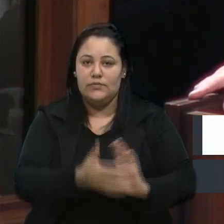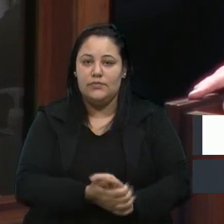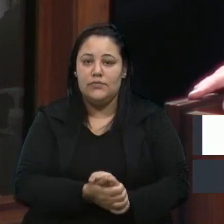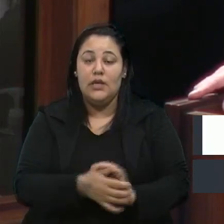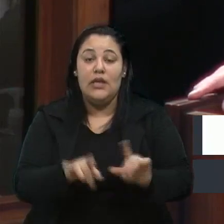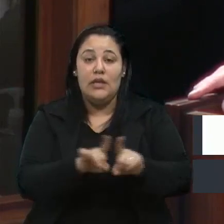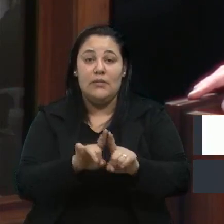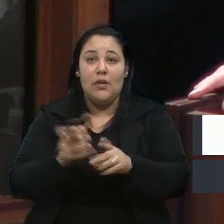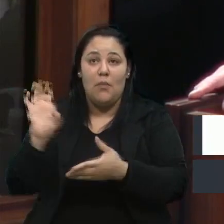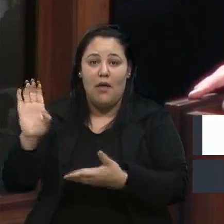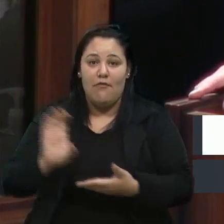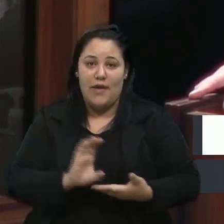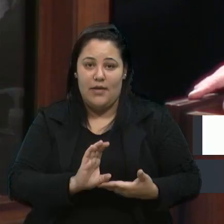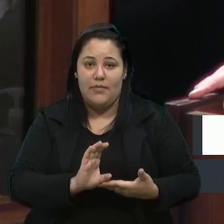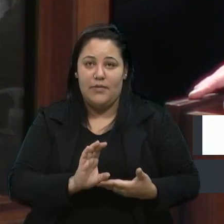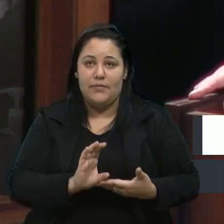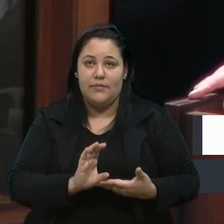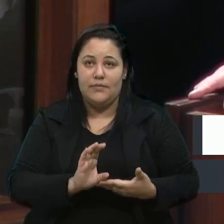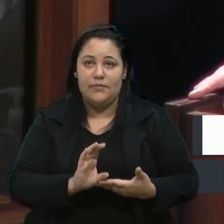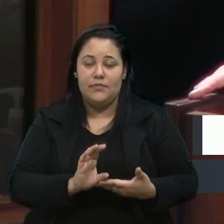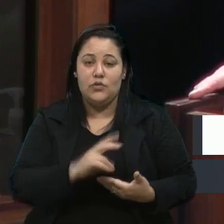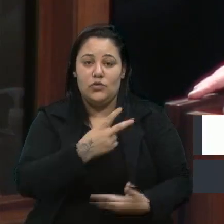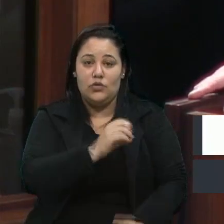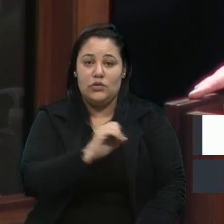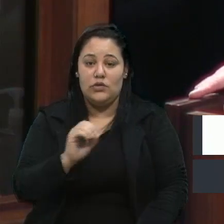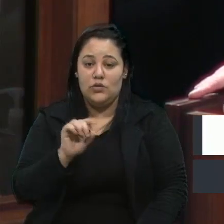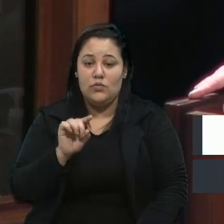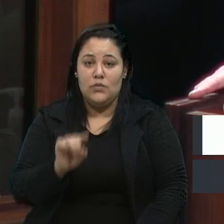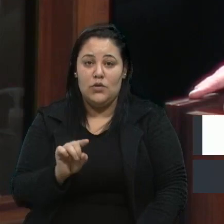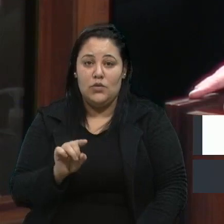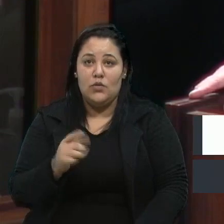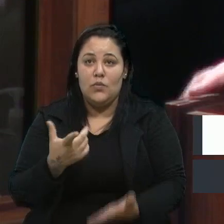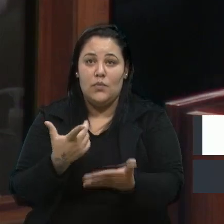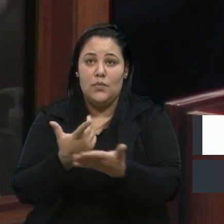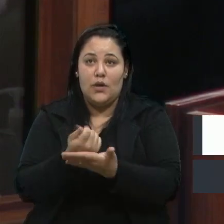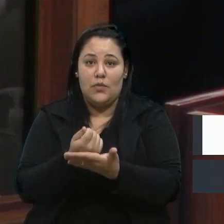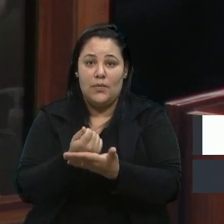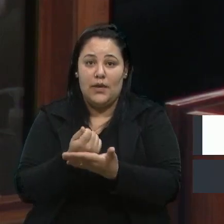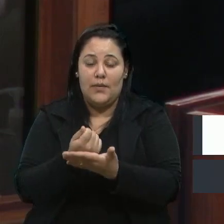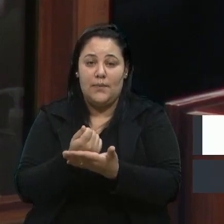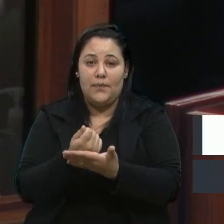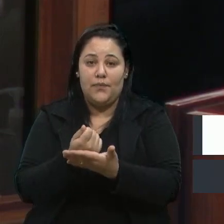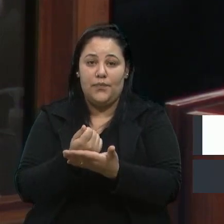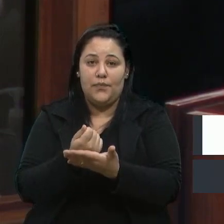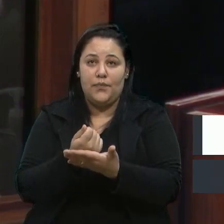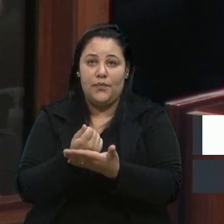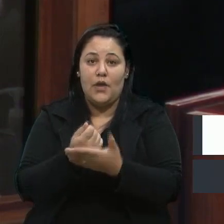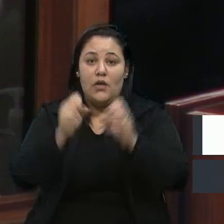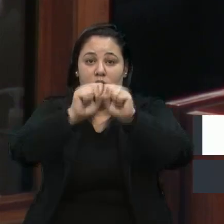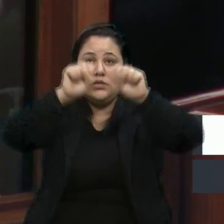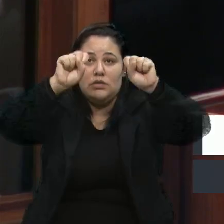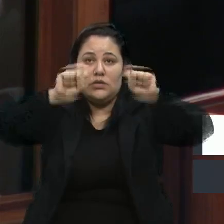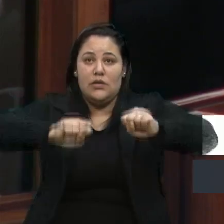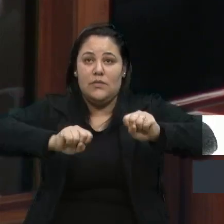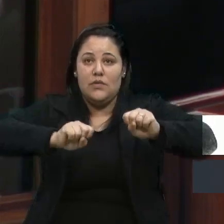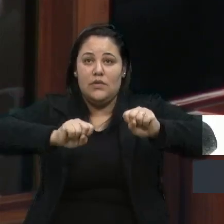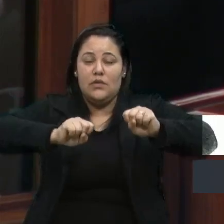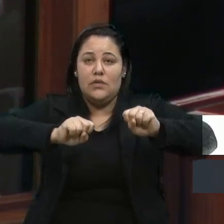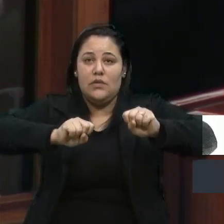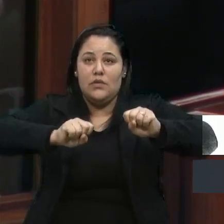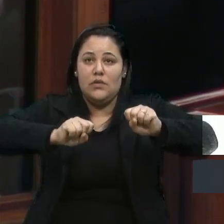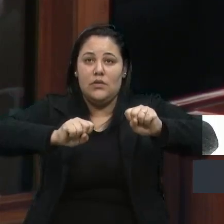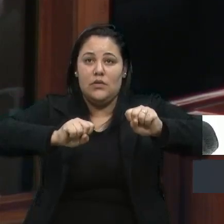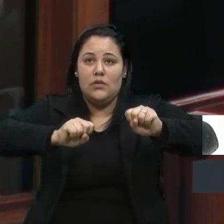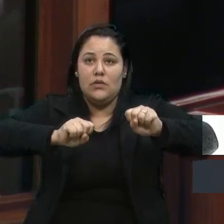que ganhou foi de 200 mil para aquisição de um sistema de aquecimento solar. Uma declaração de líder, bancada do